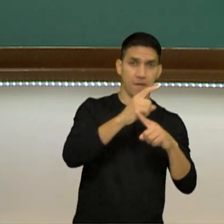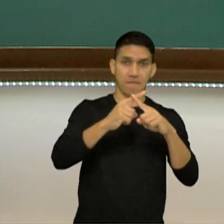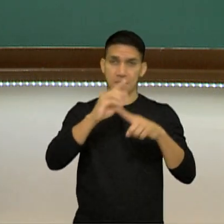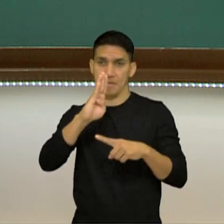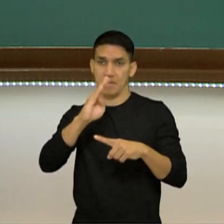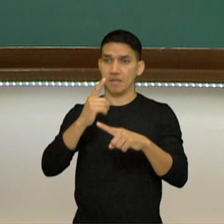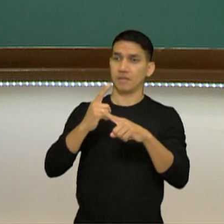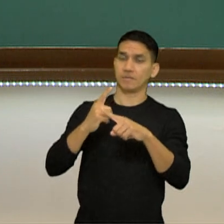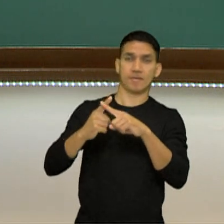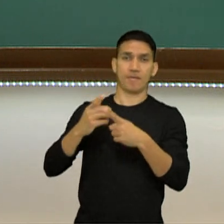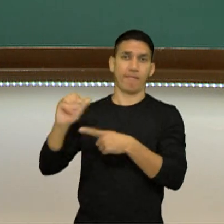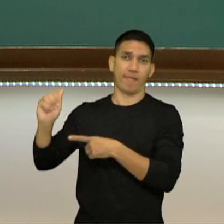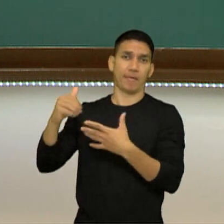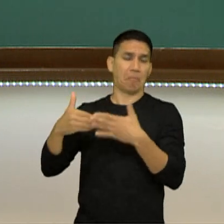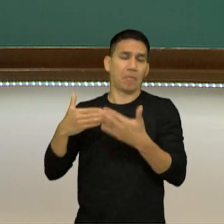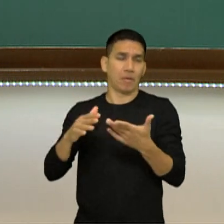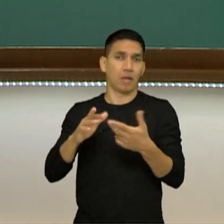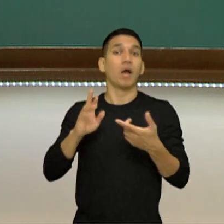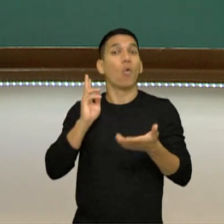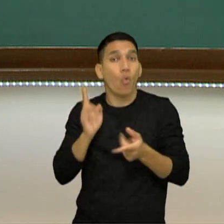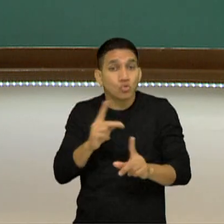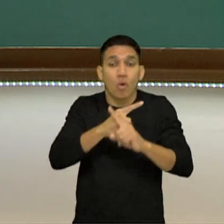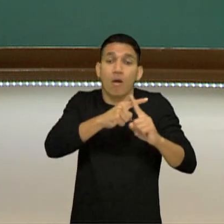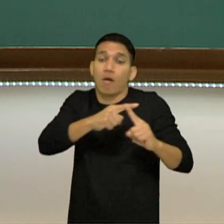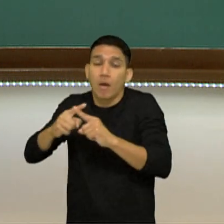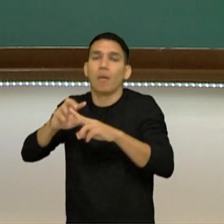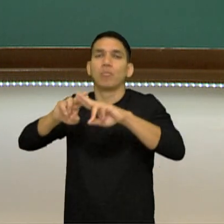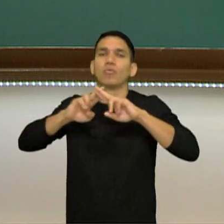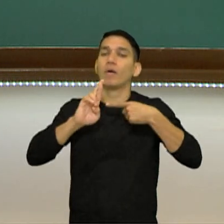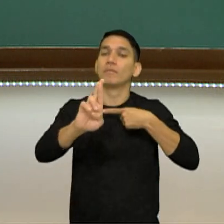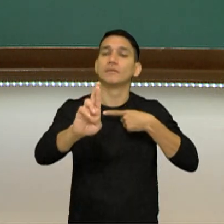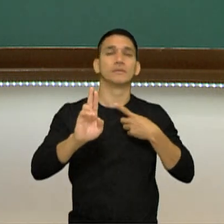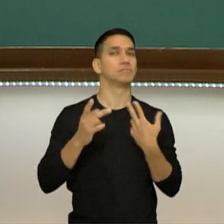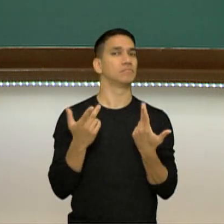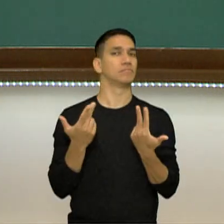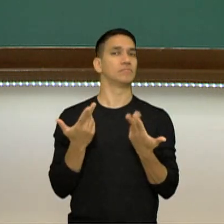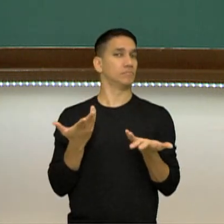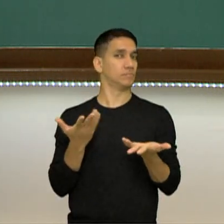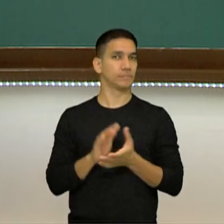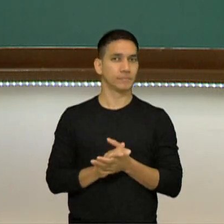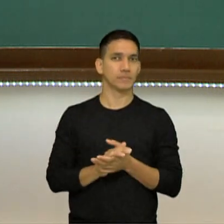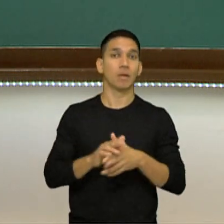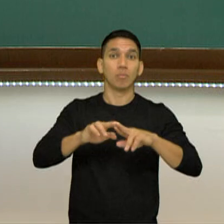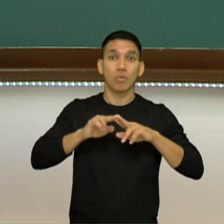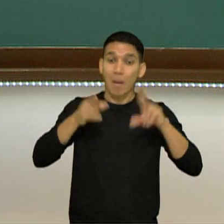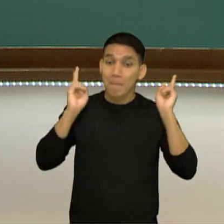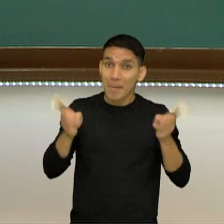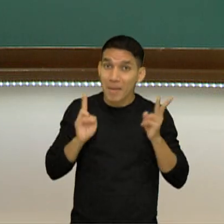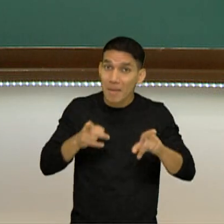isso acontece? Porque eu estou multiplicando as letras. E a multiplicação,